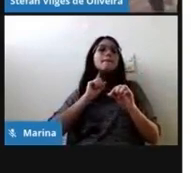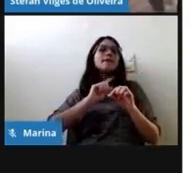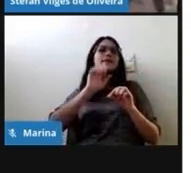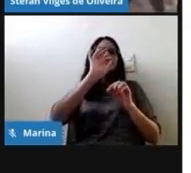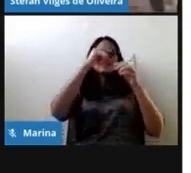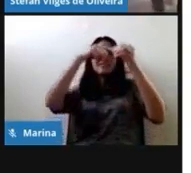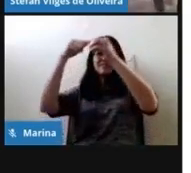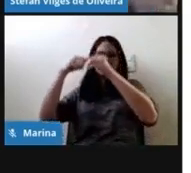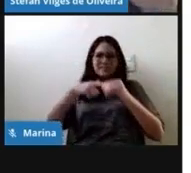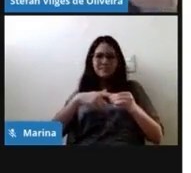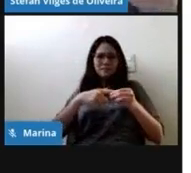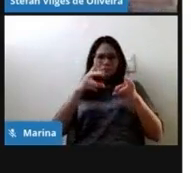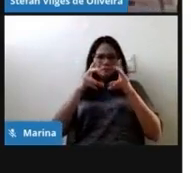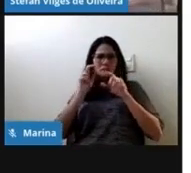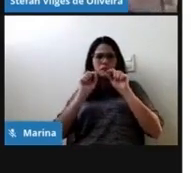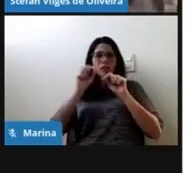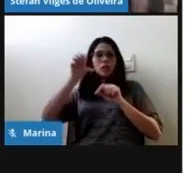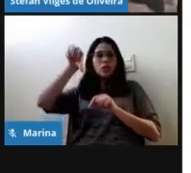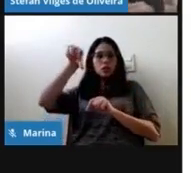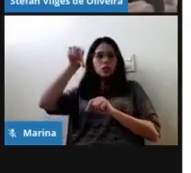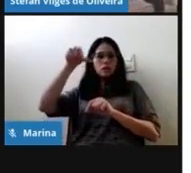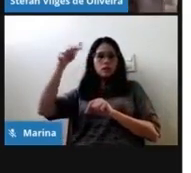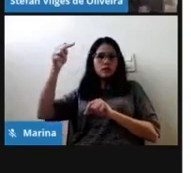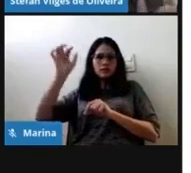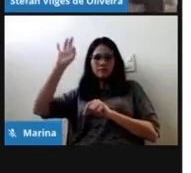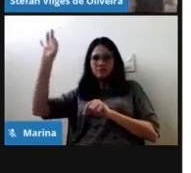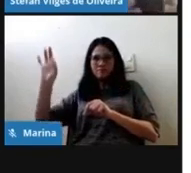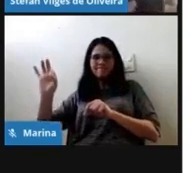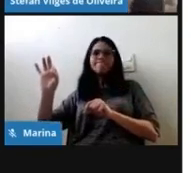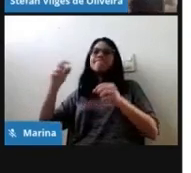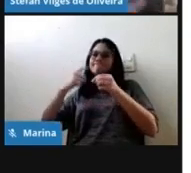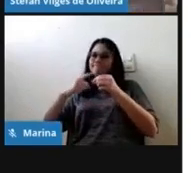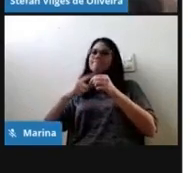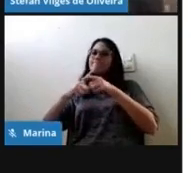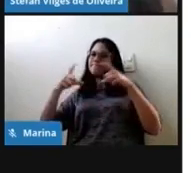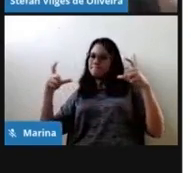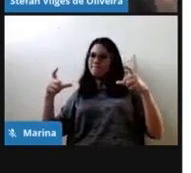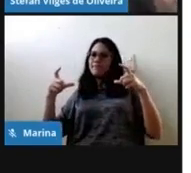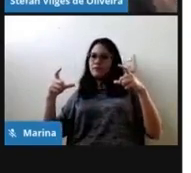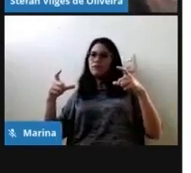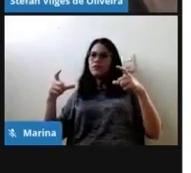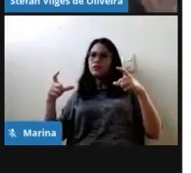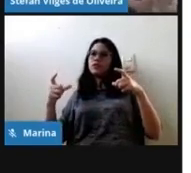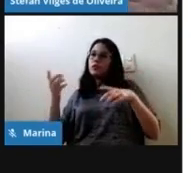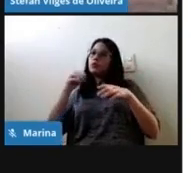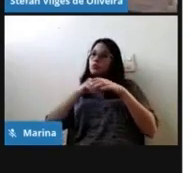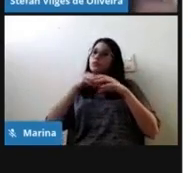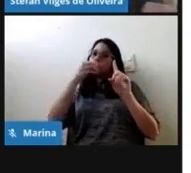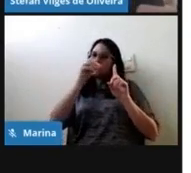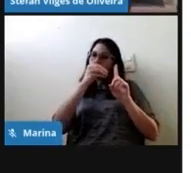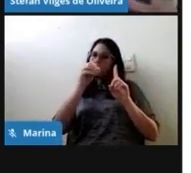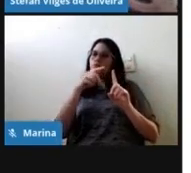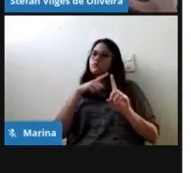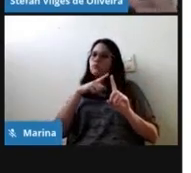mineiros, eles são municípios de grande porte, estão caracterizados dentro dessa vulnerabilidade demográfica. Então,